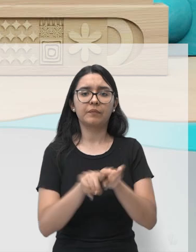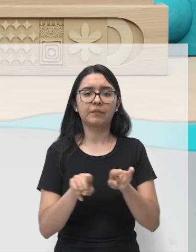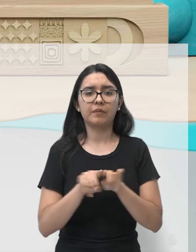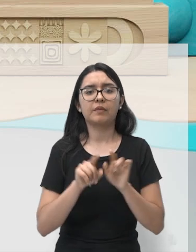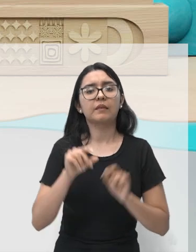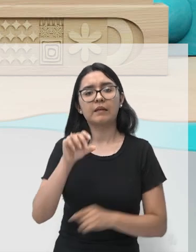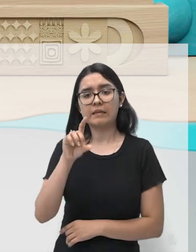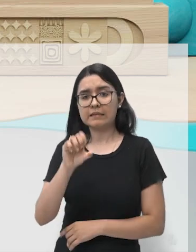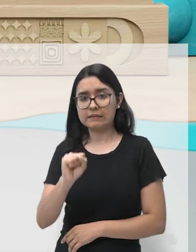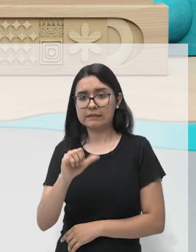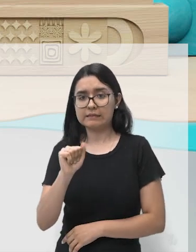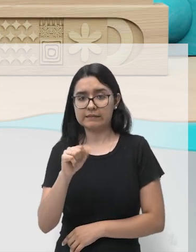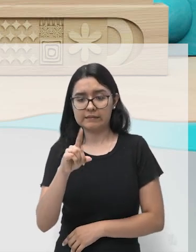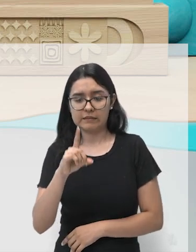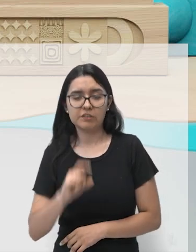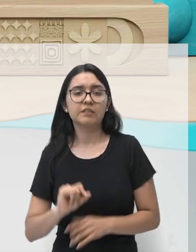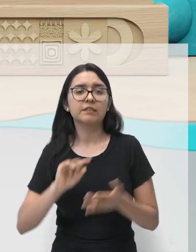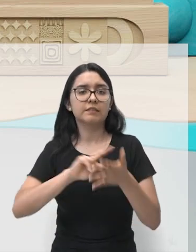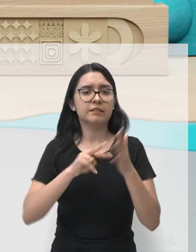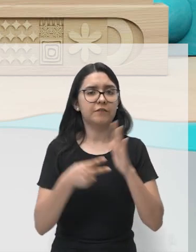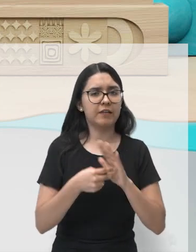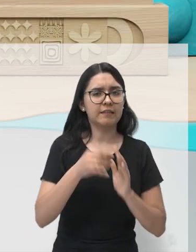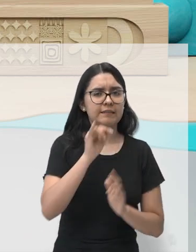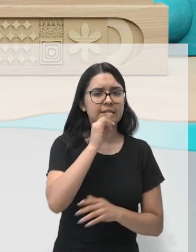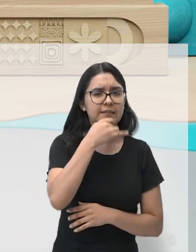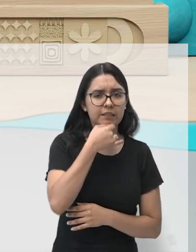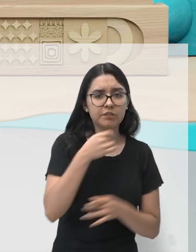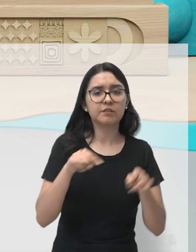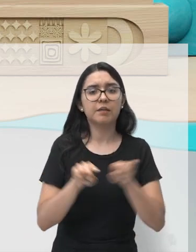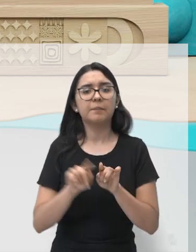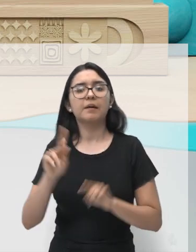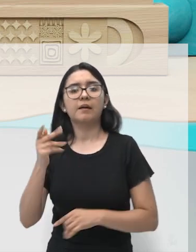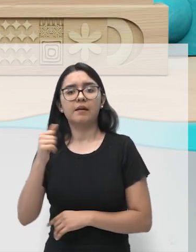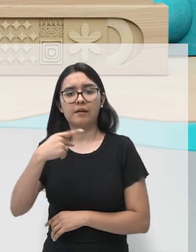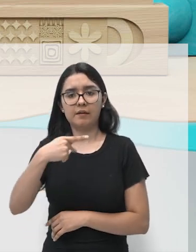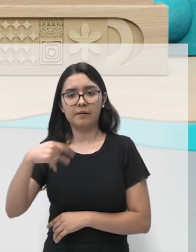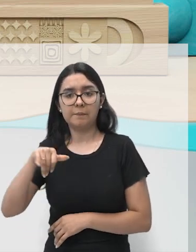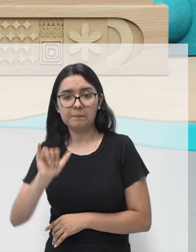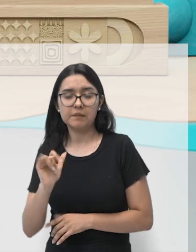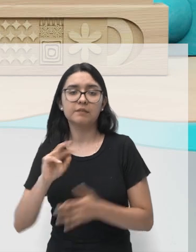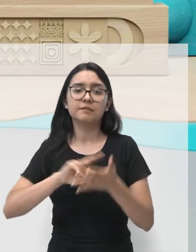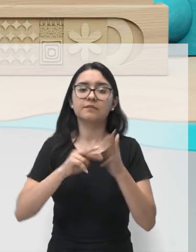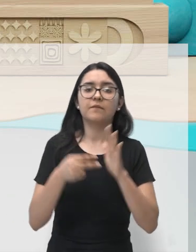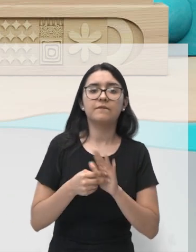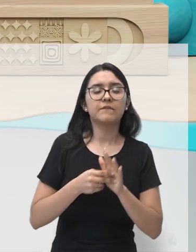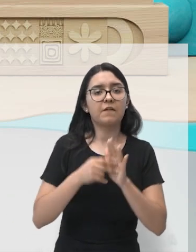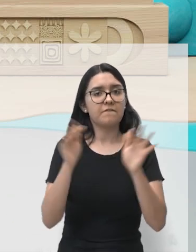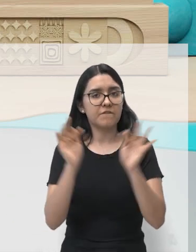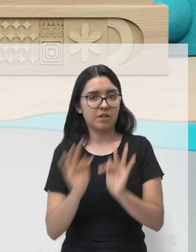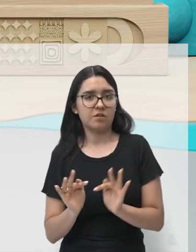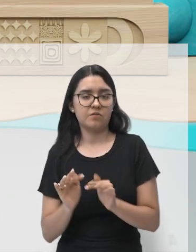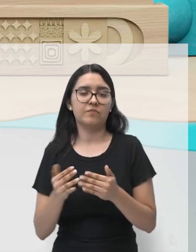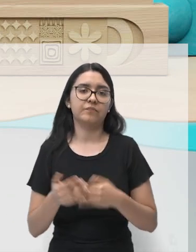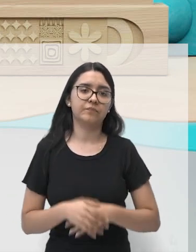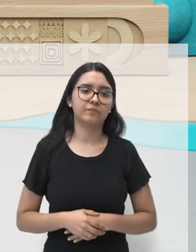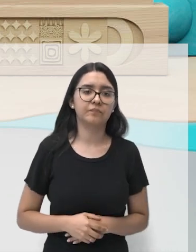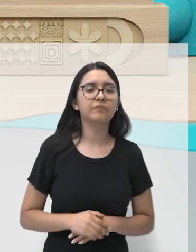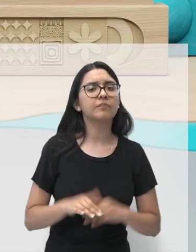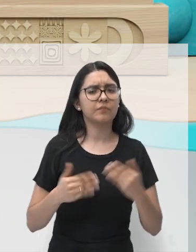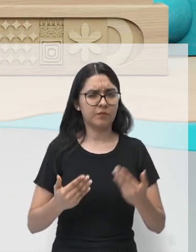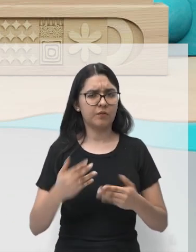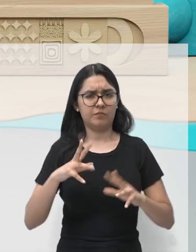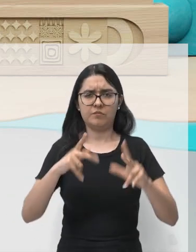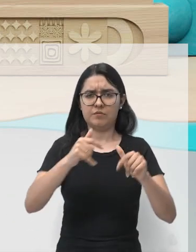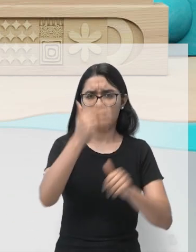e happy, que é um adjetivo bastante usado aqui pelos brasileiros. Então, quase todo mundo sabe o